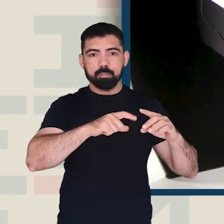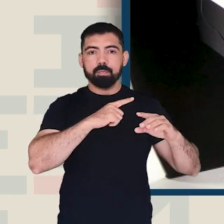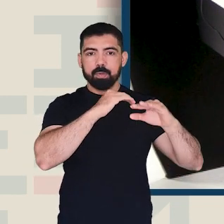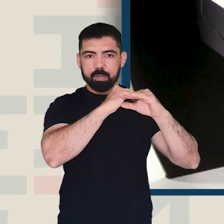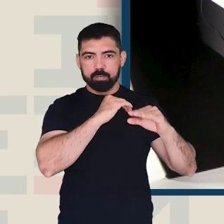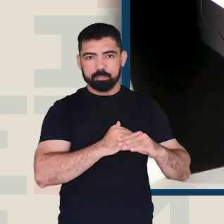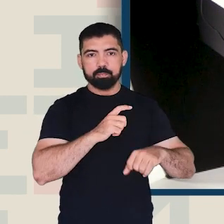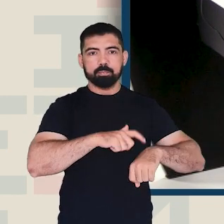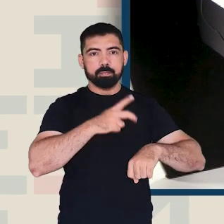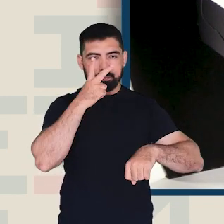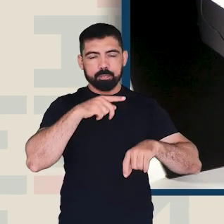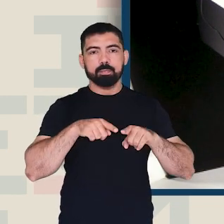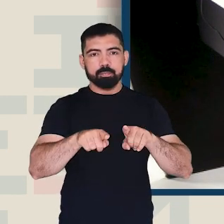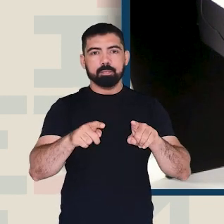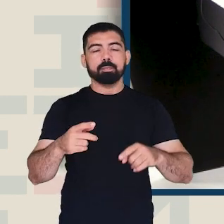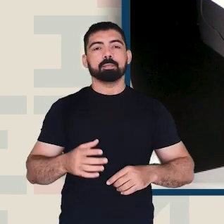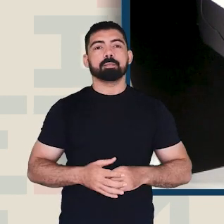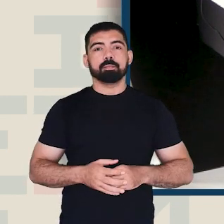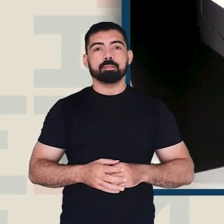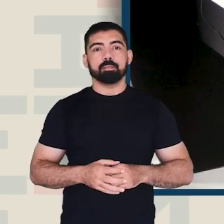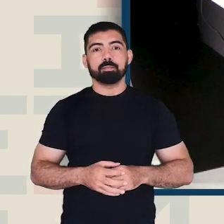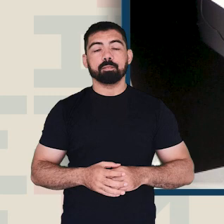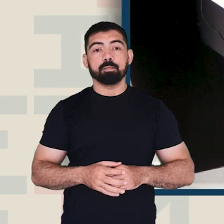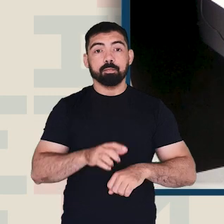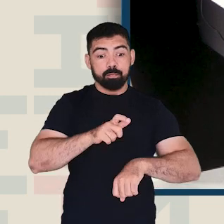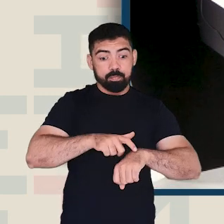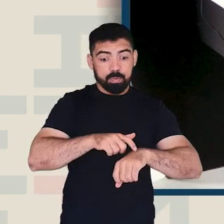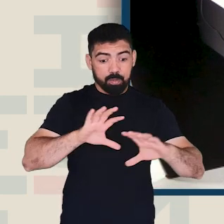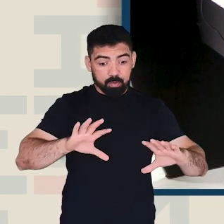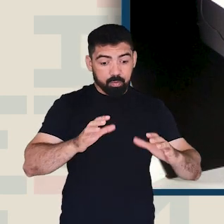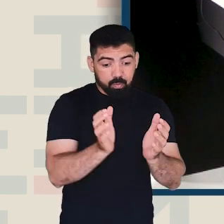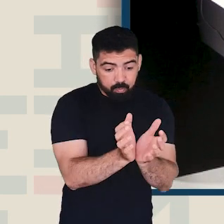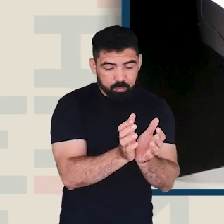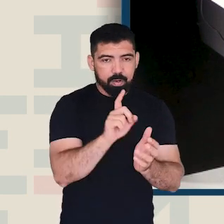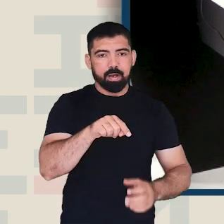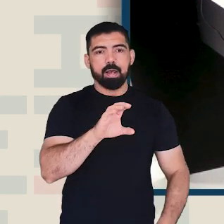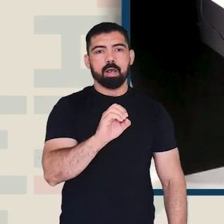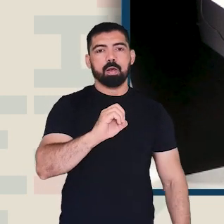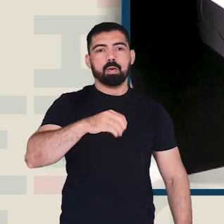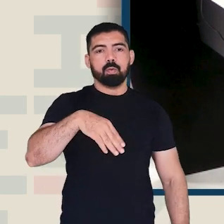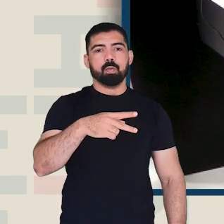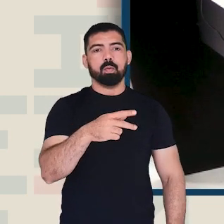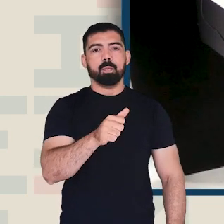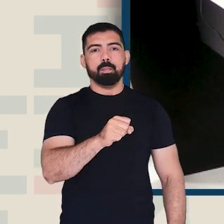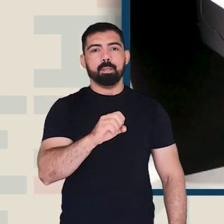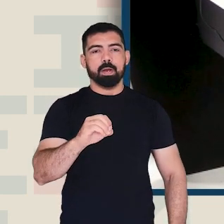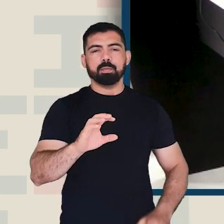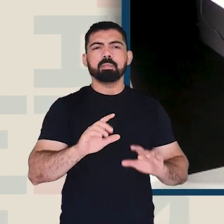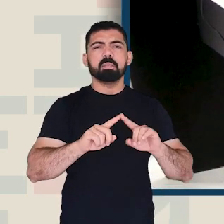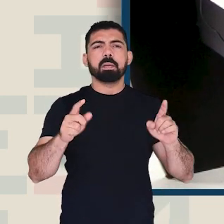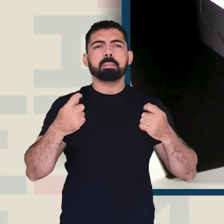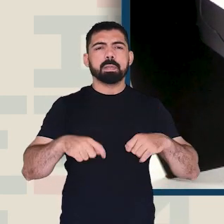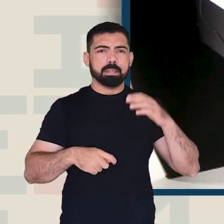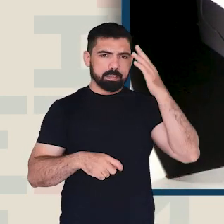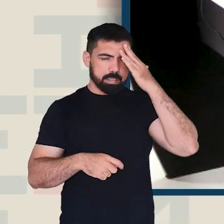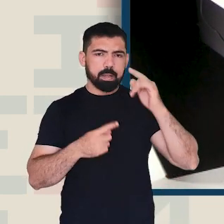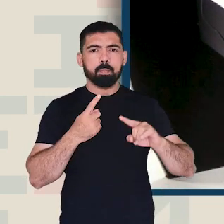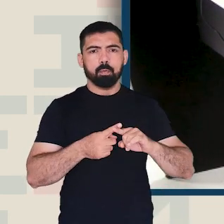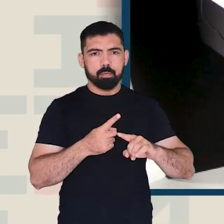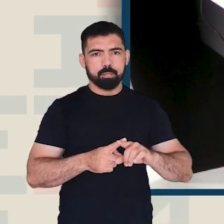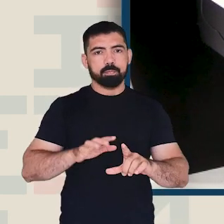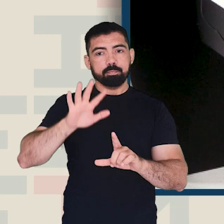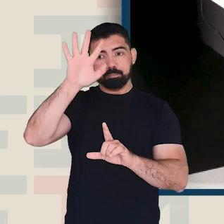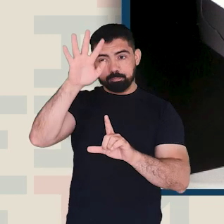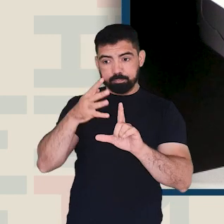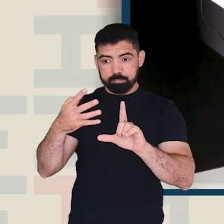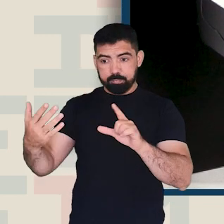com durações iguais. Compassos são agrupamentos de tempos. Aí, por que eu preciso saber disso? Porque essa tabela